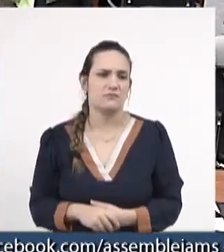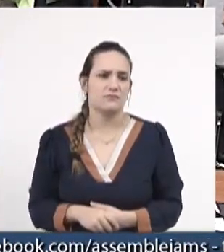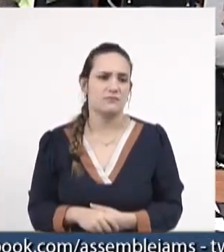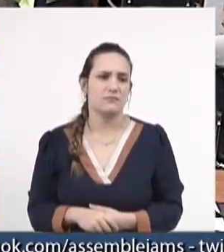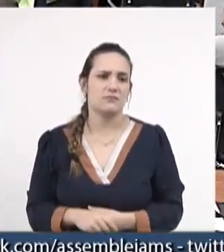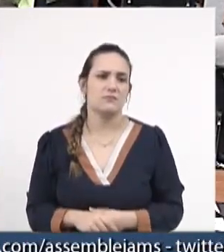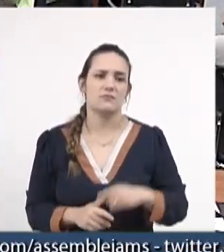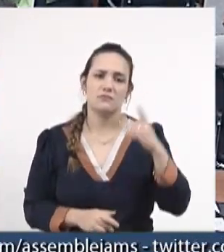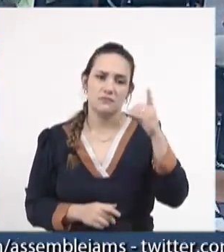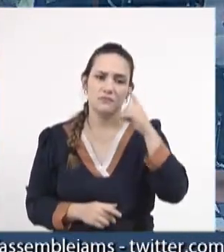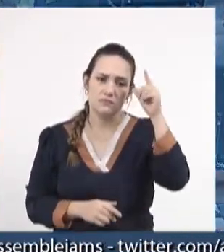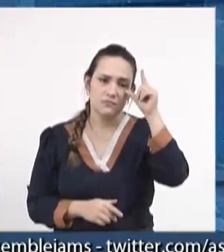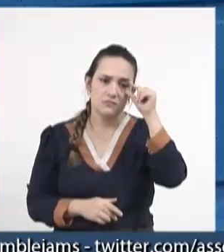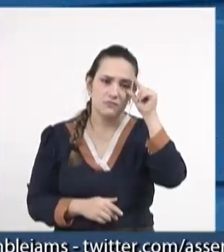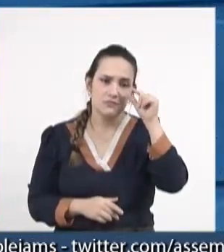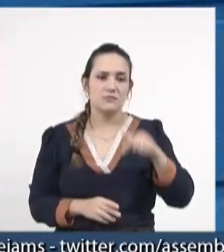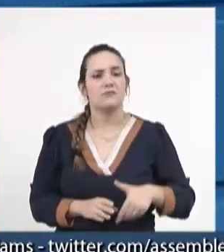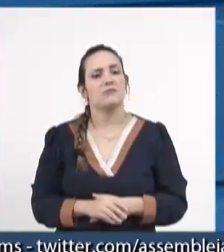deputado Gerson